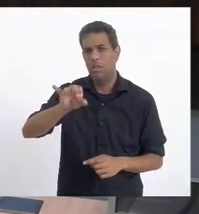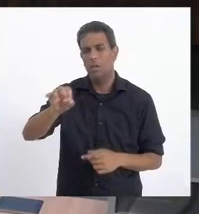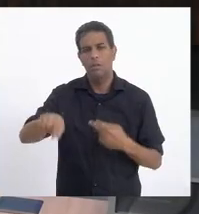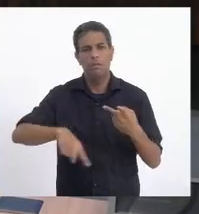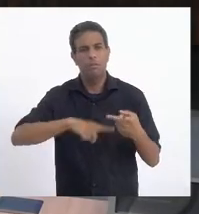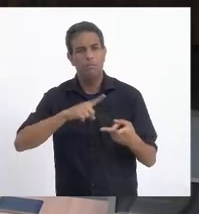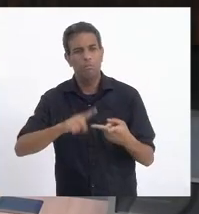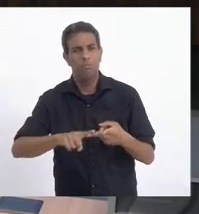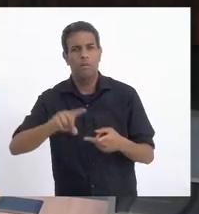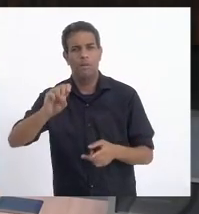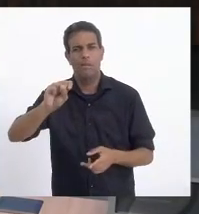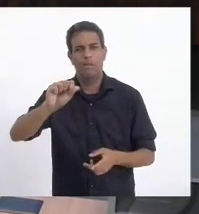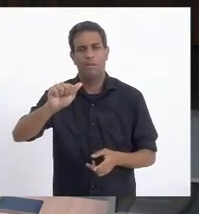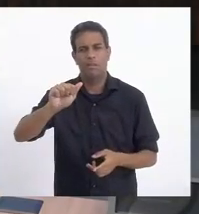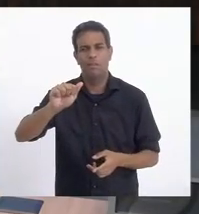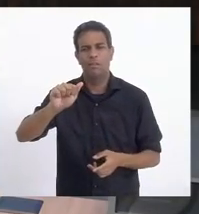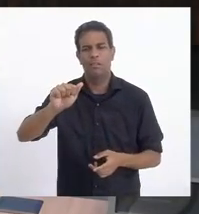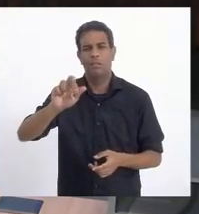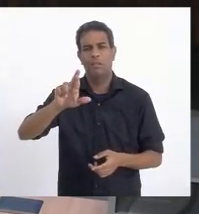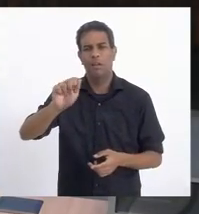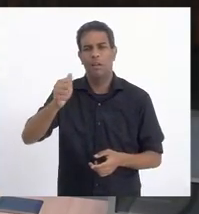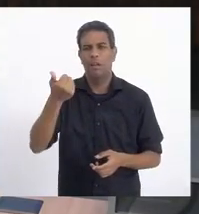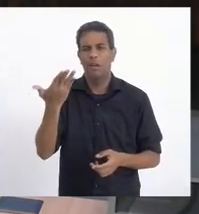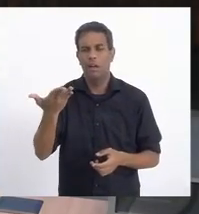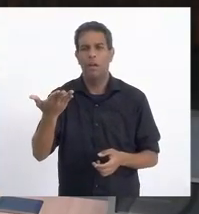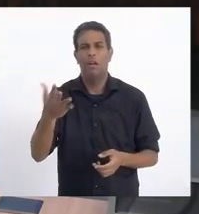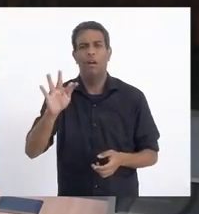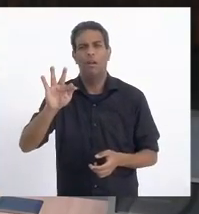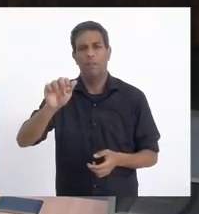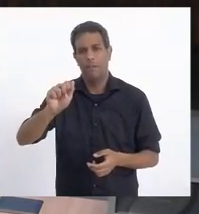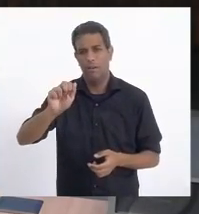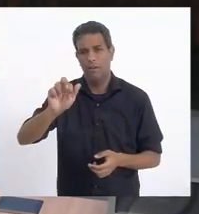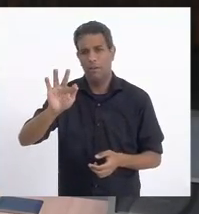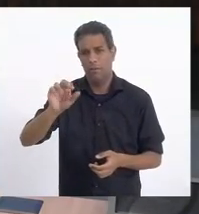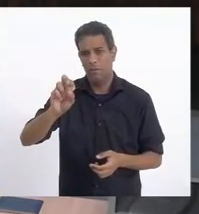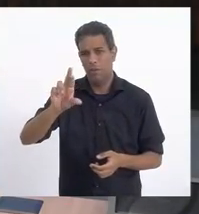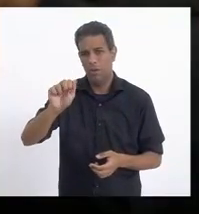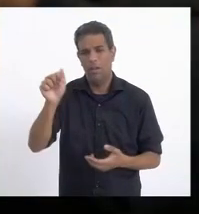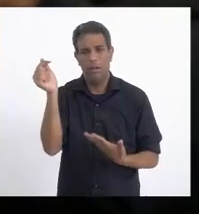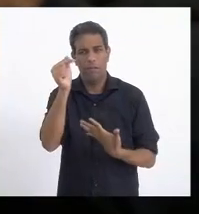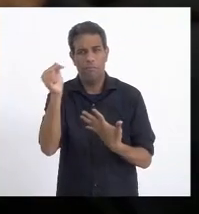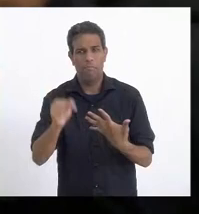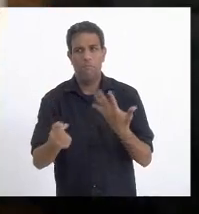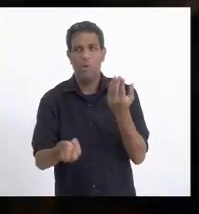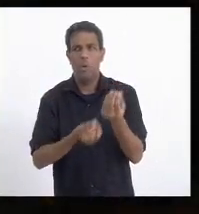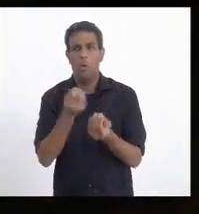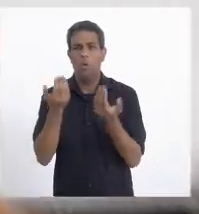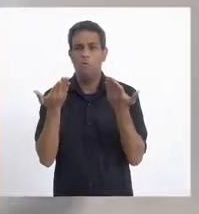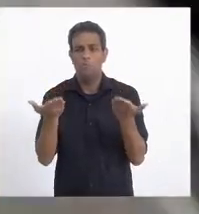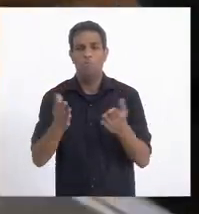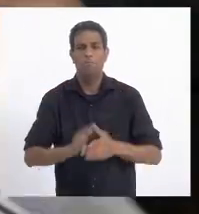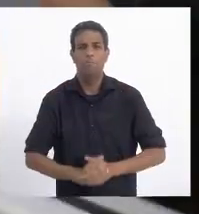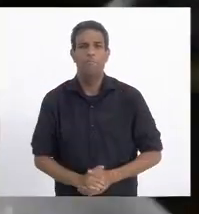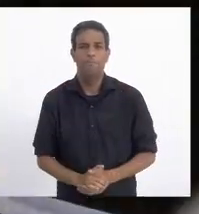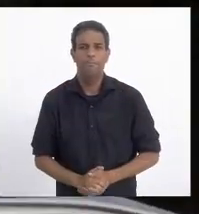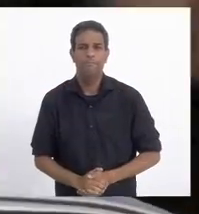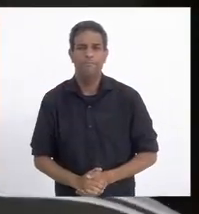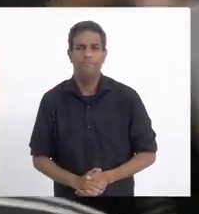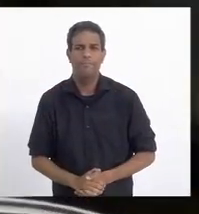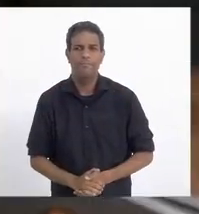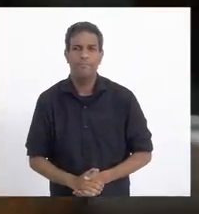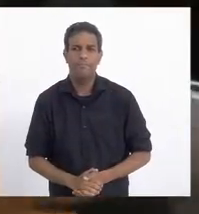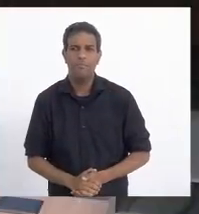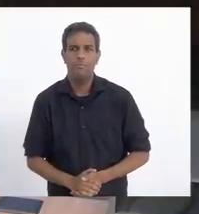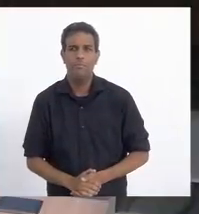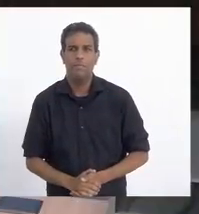sargento fará fará não como que é o nome dele eu esqueci agora favor Ah o favor era E aí nós temos aqui ó